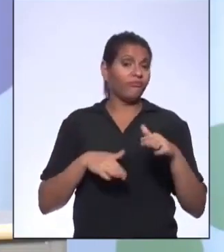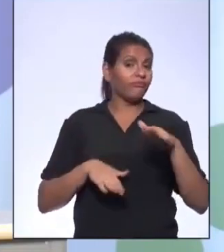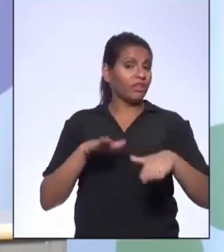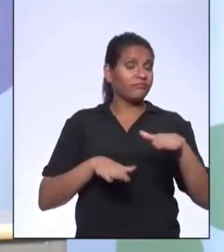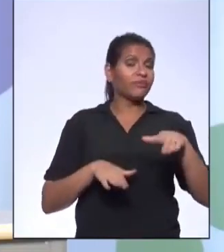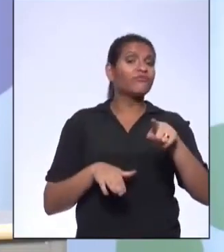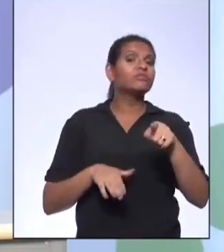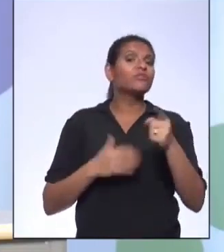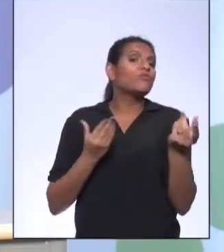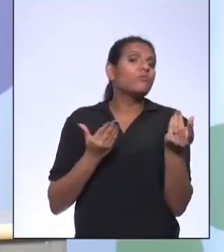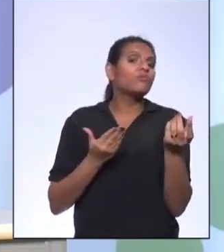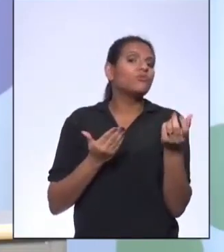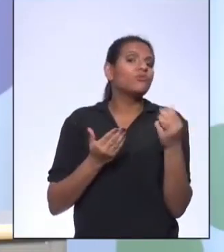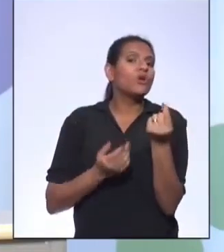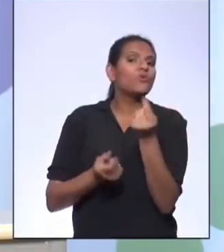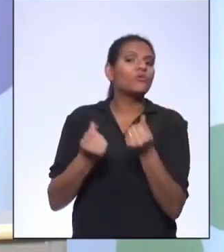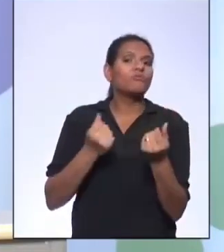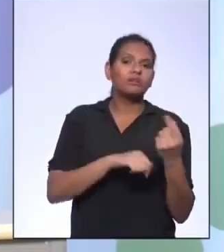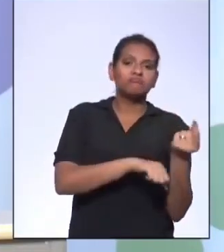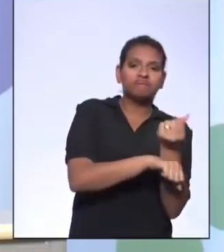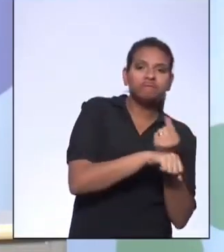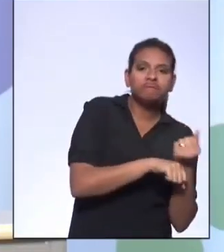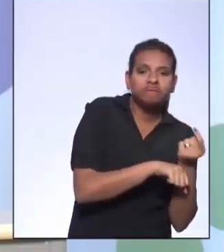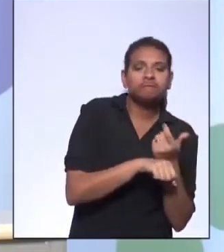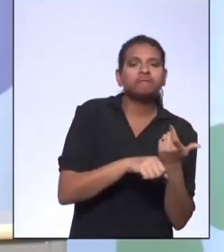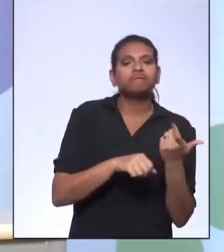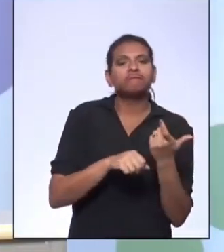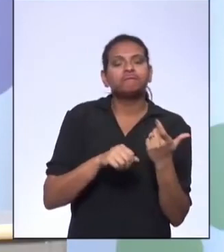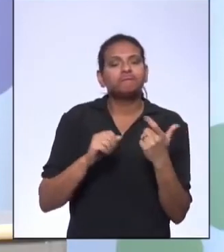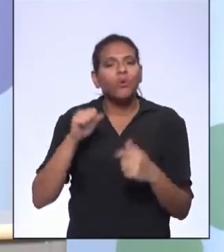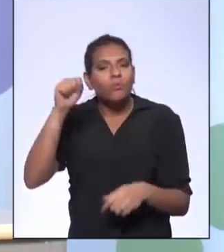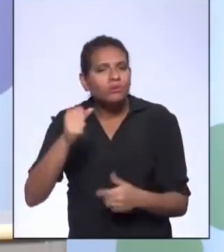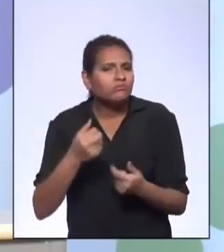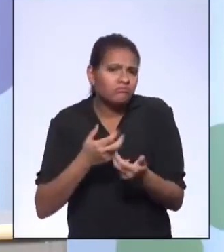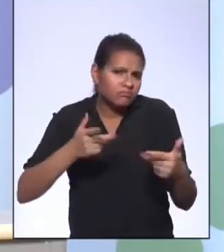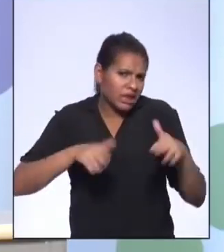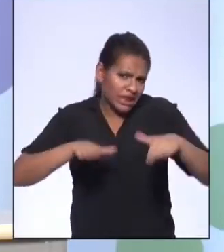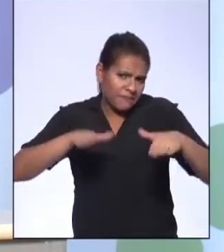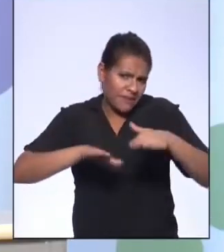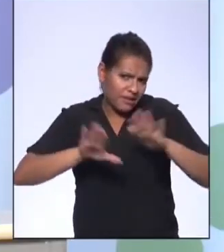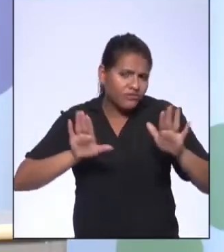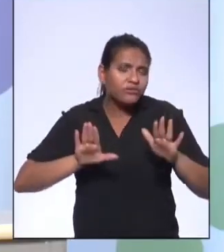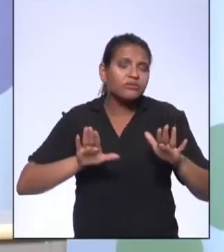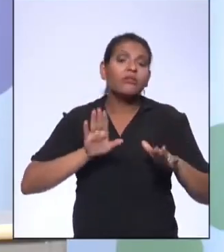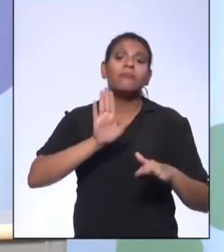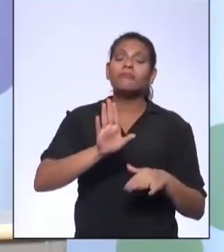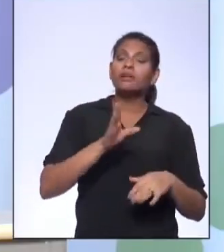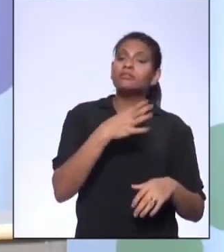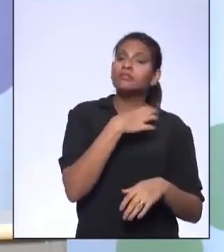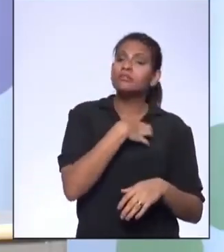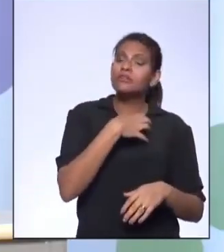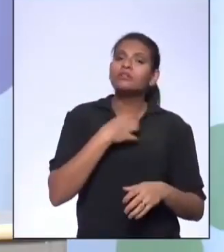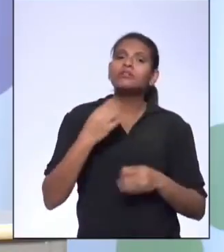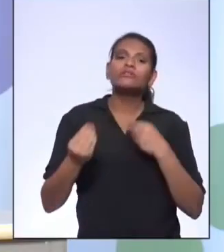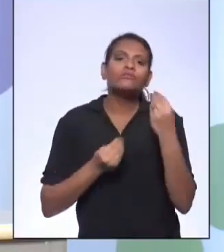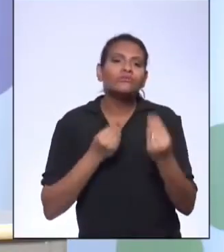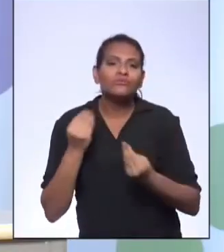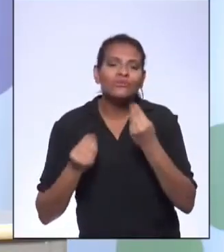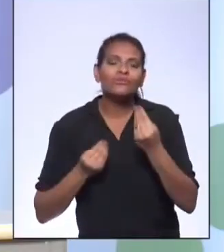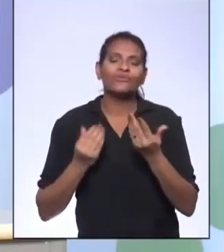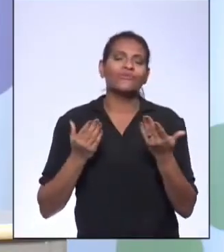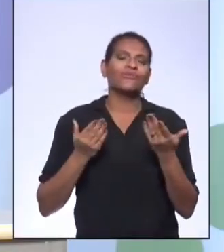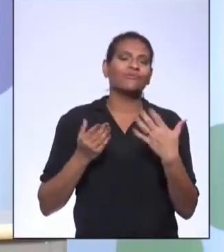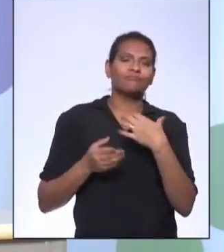você deseja, mas as estruturas ideológicas, estruturas dos modos de produção e